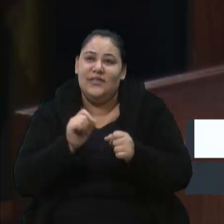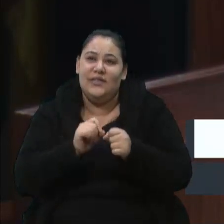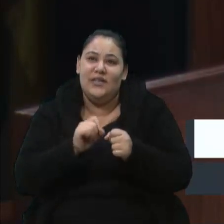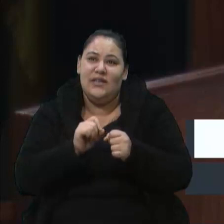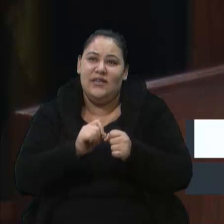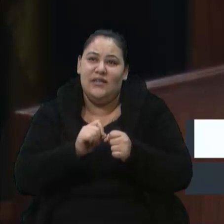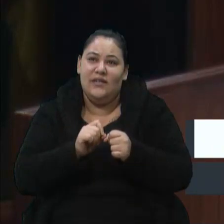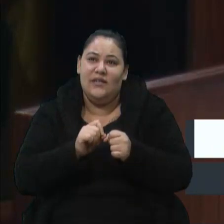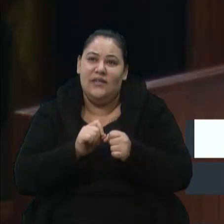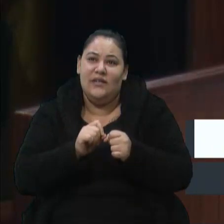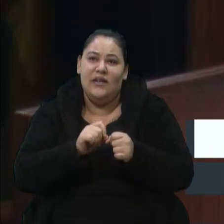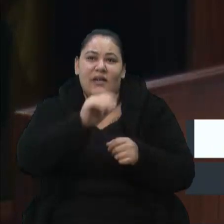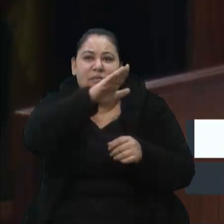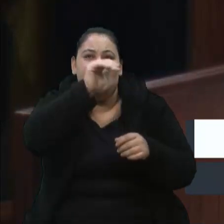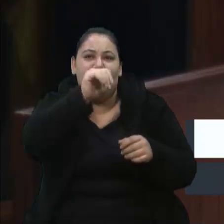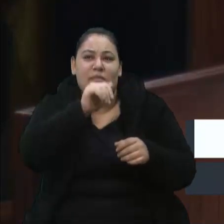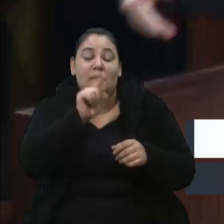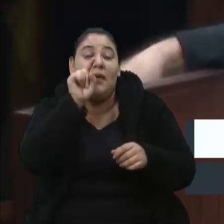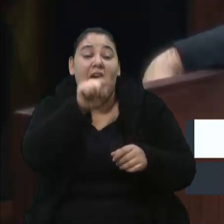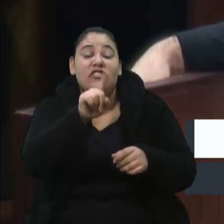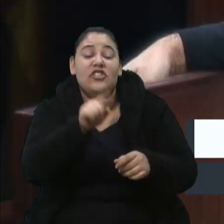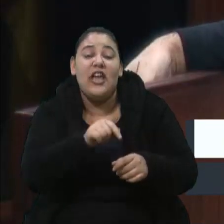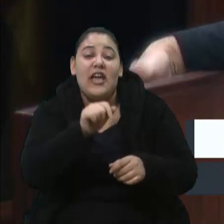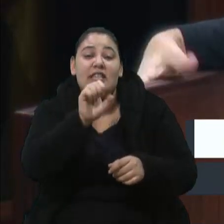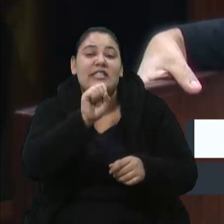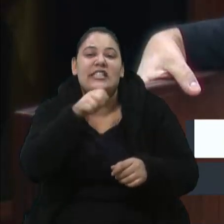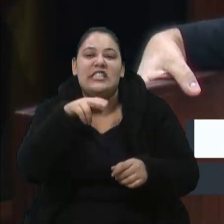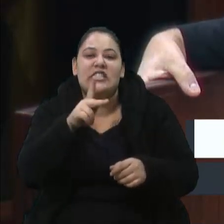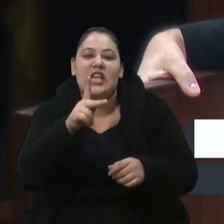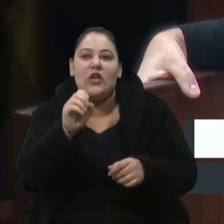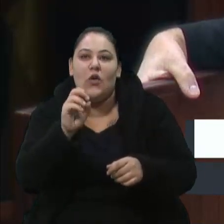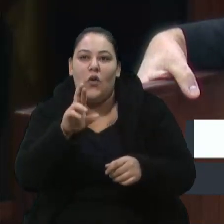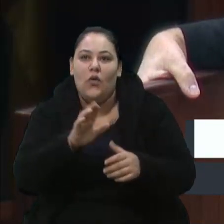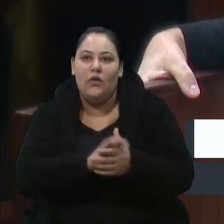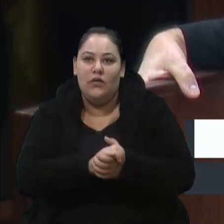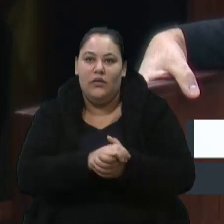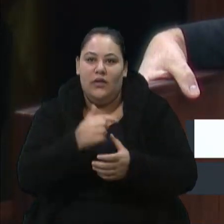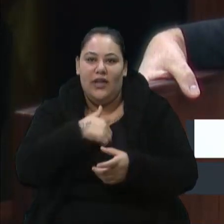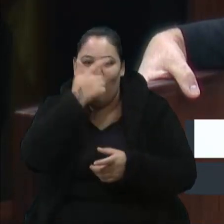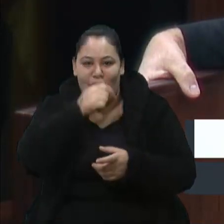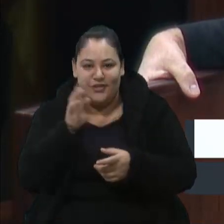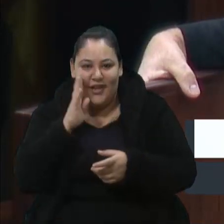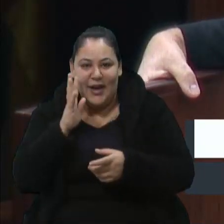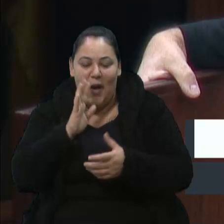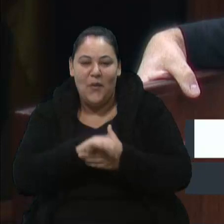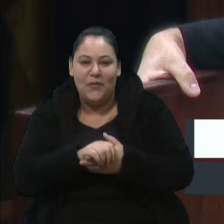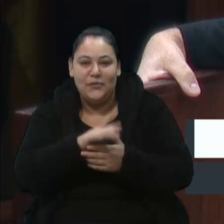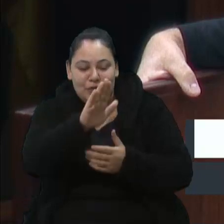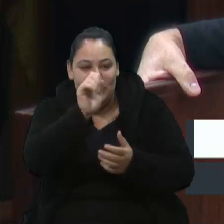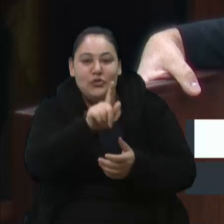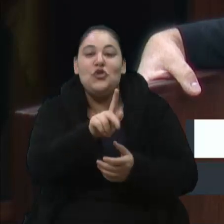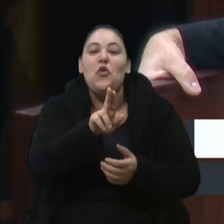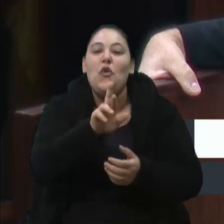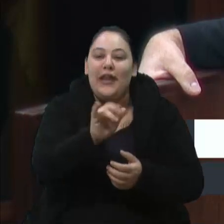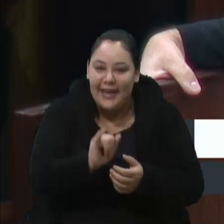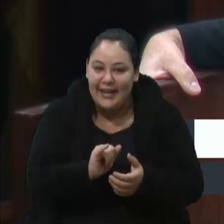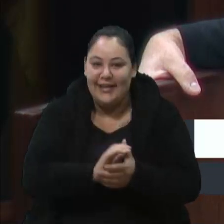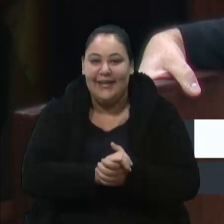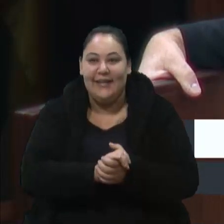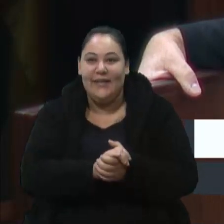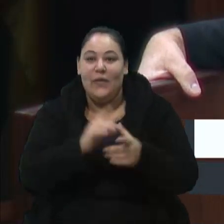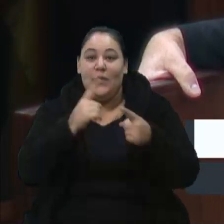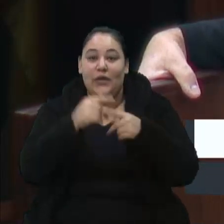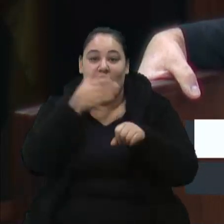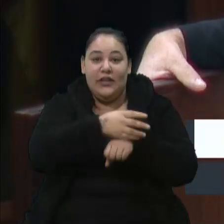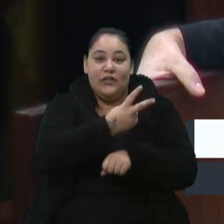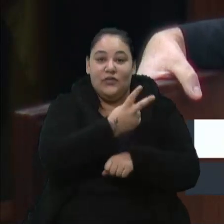de senhor, para ti eu sou senhor, para ti eu sou senhor. Eu acho o máximo quando me chamam de guri, né, porque eu entrei aqui com 21